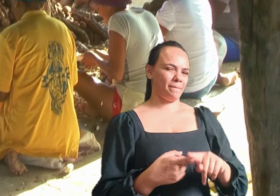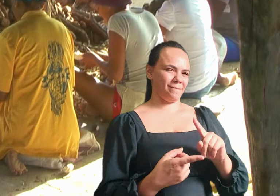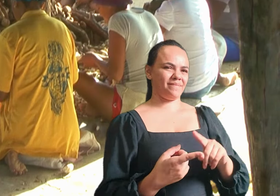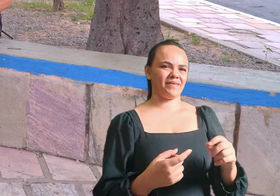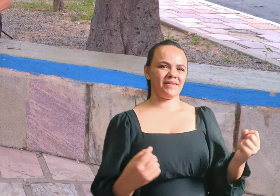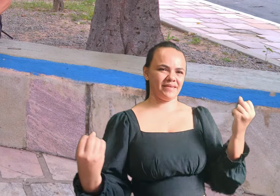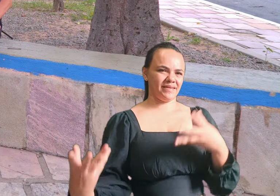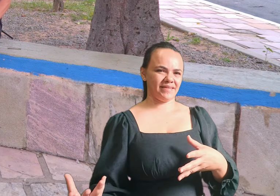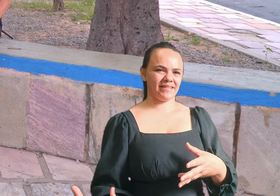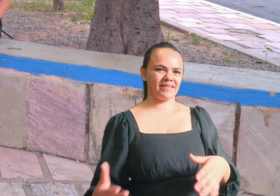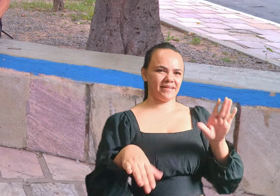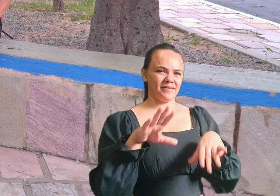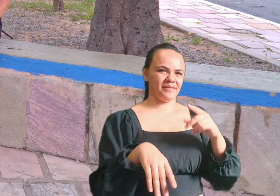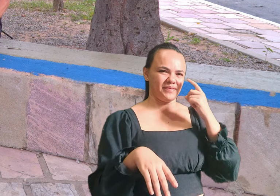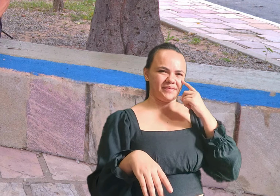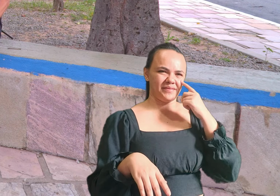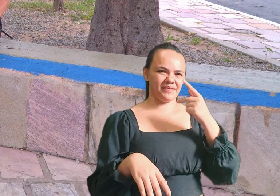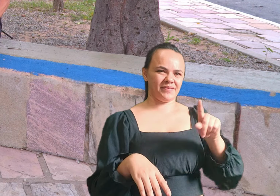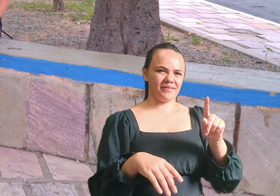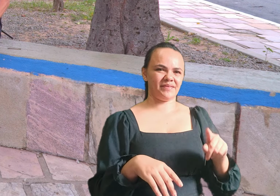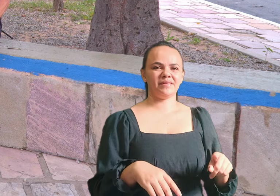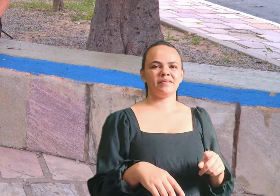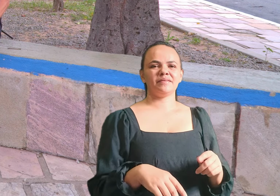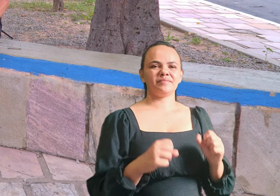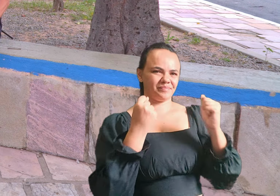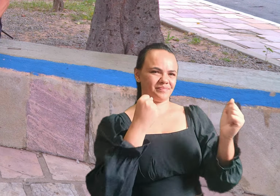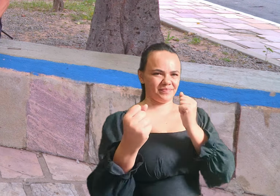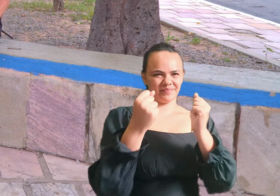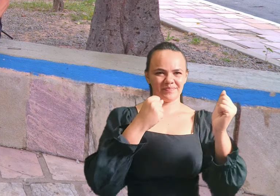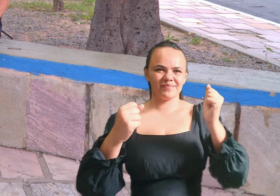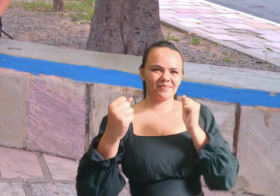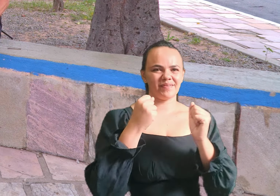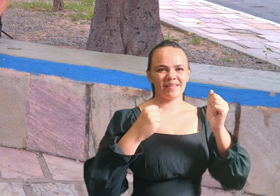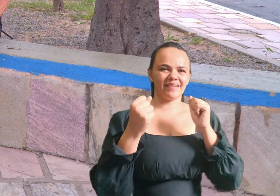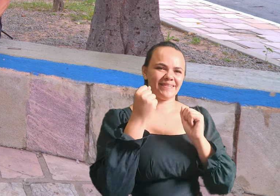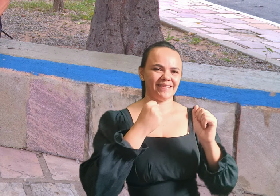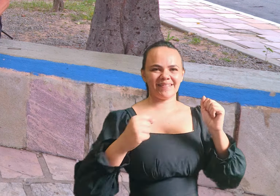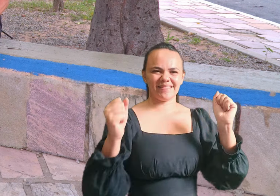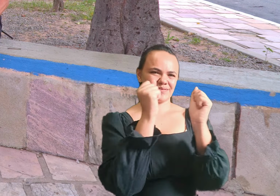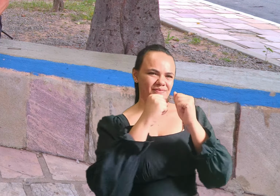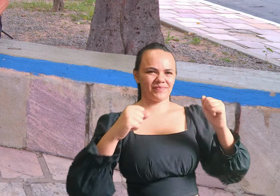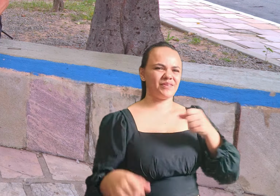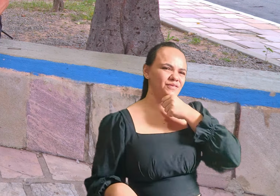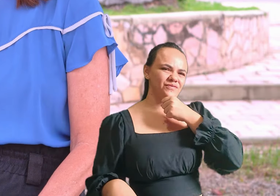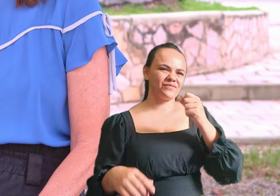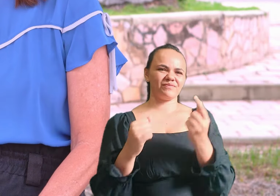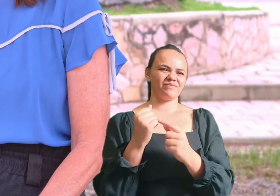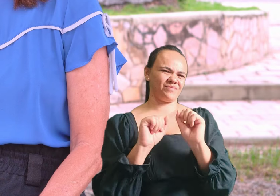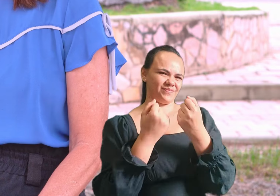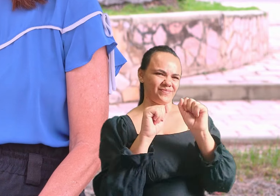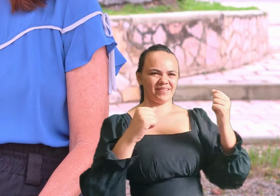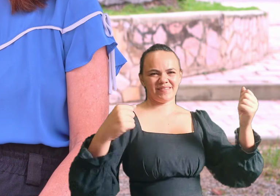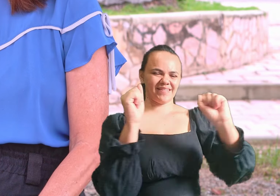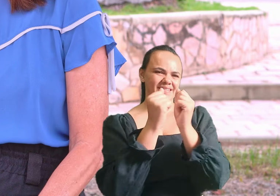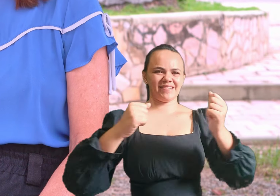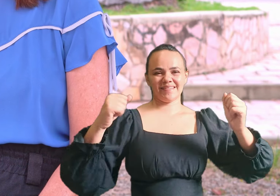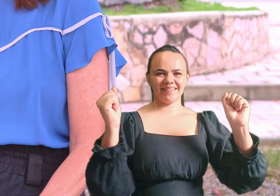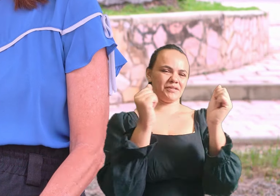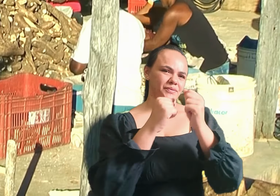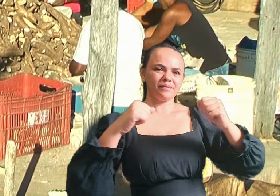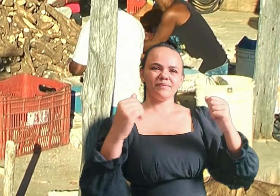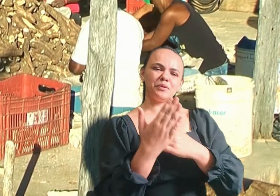aparecia numa bula Bandeira um forrozeiro né trazendo um fle velho furado começava lá